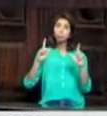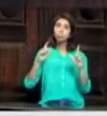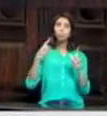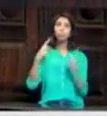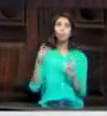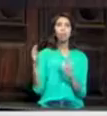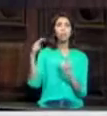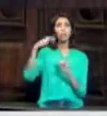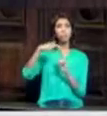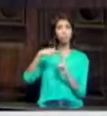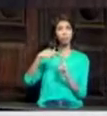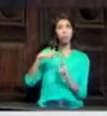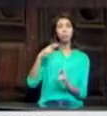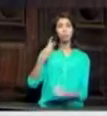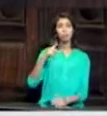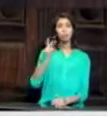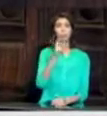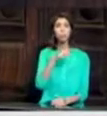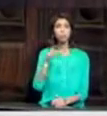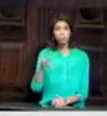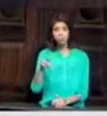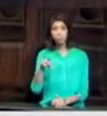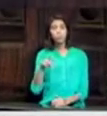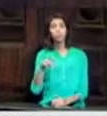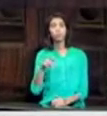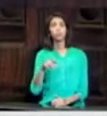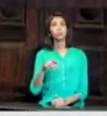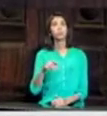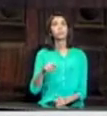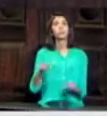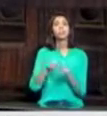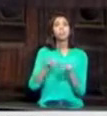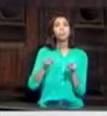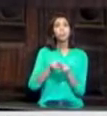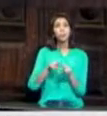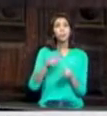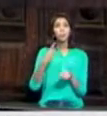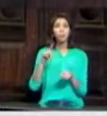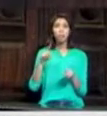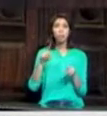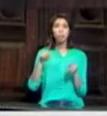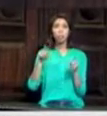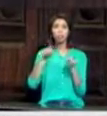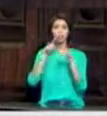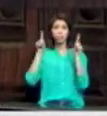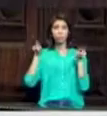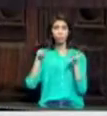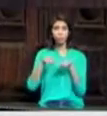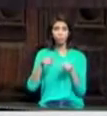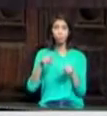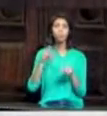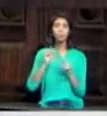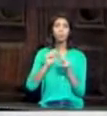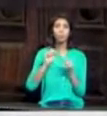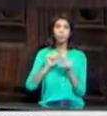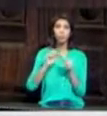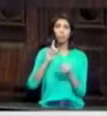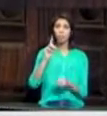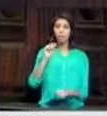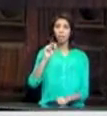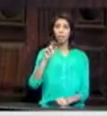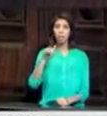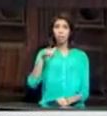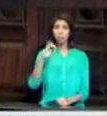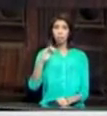da professora Lia Faria, uma especialista na obra de Darcy Ribeiro, mas não só especialista na obra de Darcy Ribeiro, mas alguém que